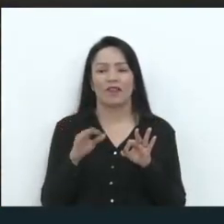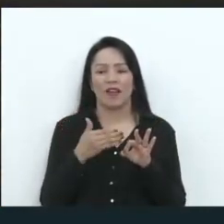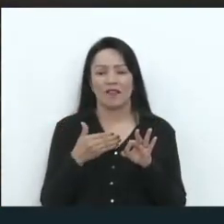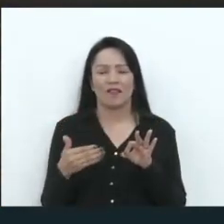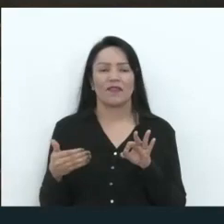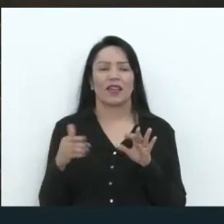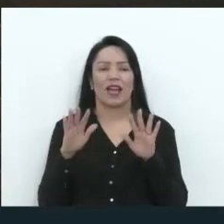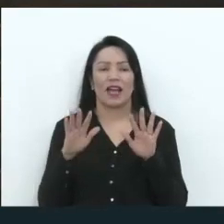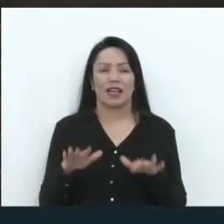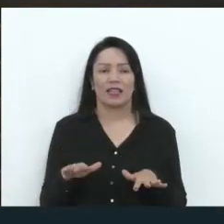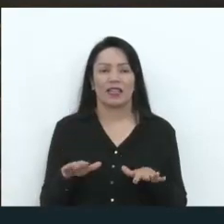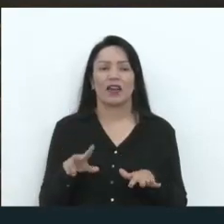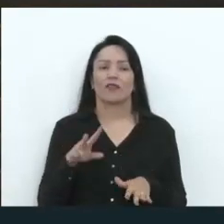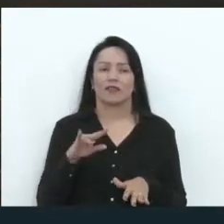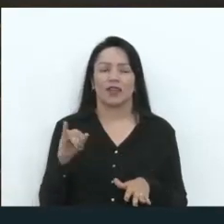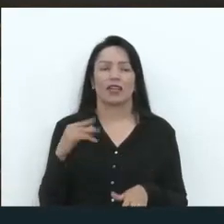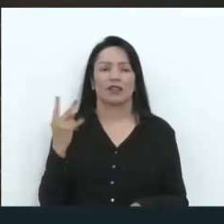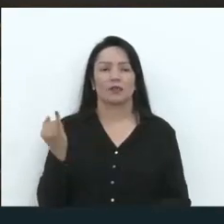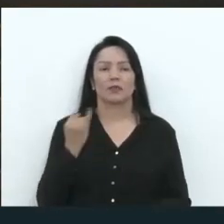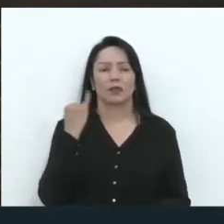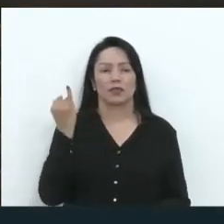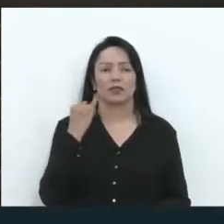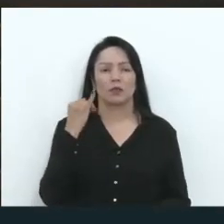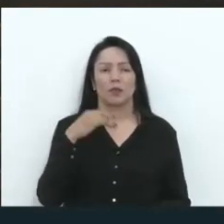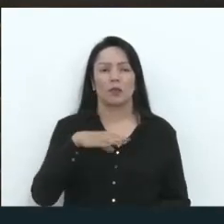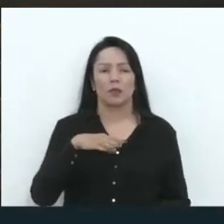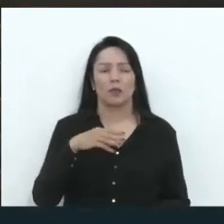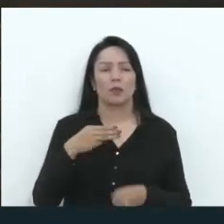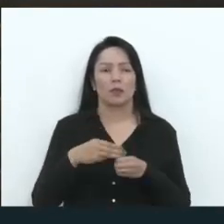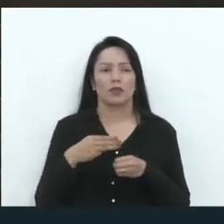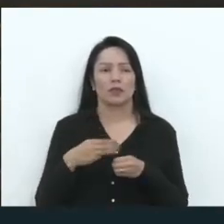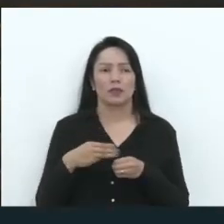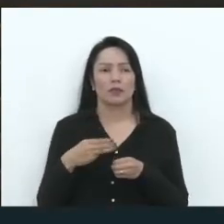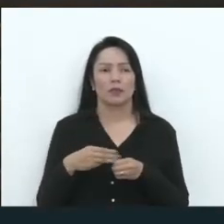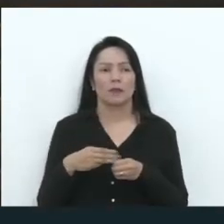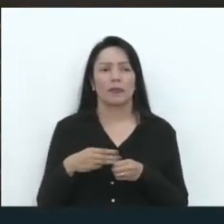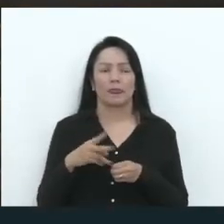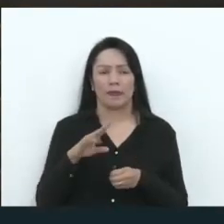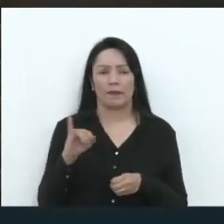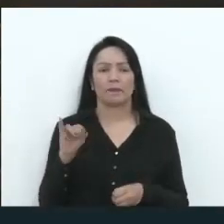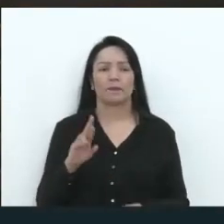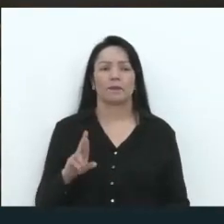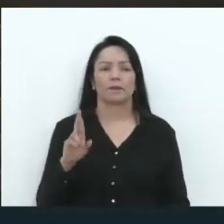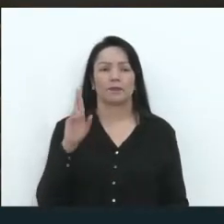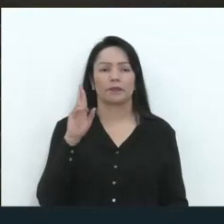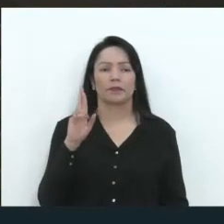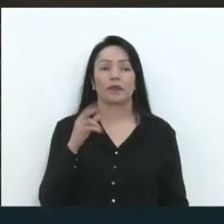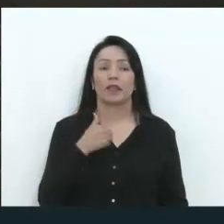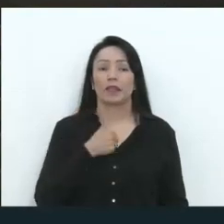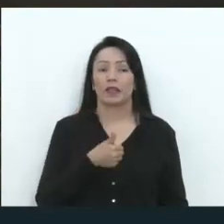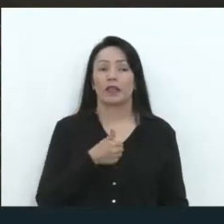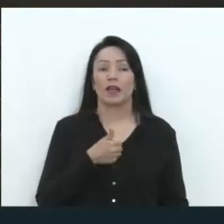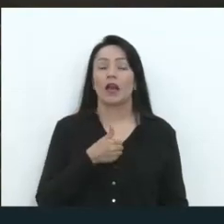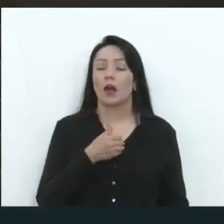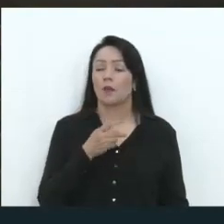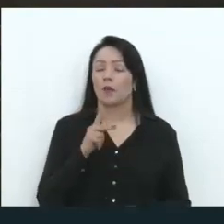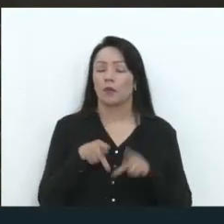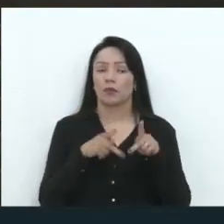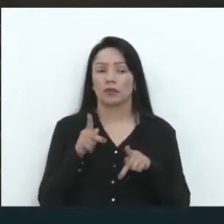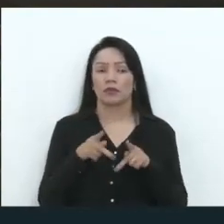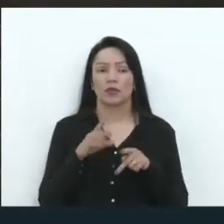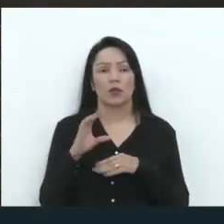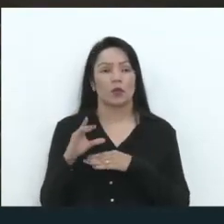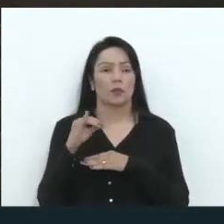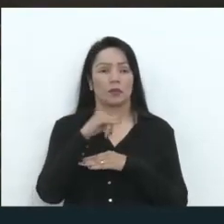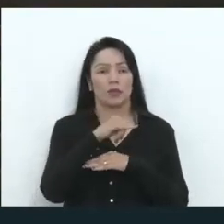trabalhando será de grande valia para o nosso município. E você vai representar bem, não só a população da região Cumbica, de onde